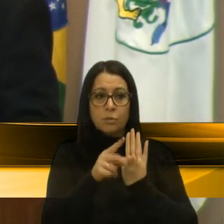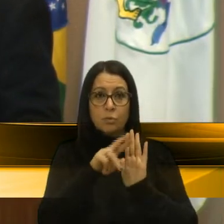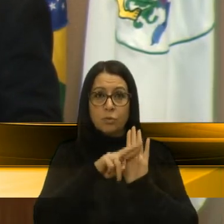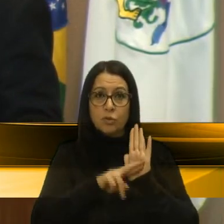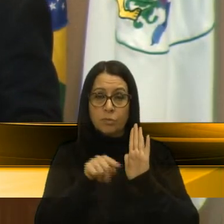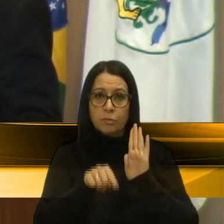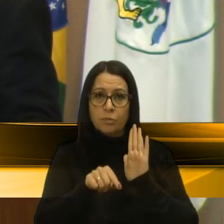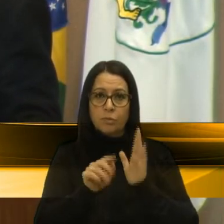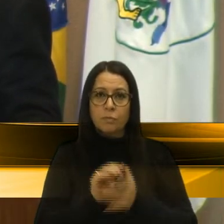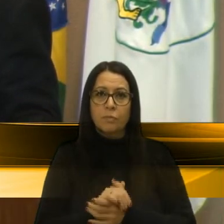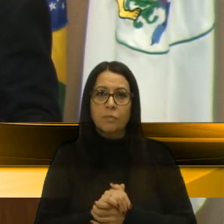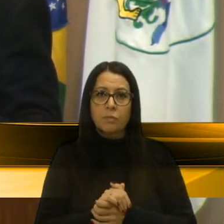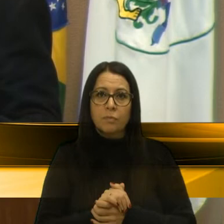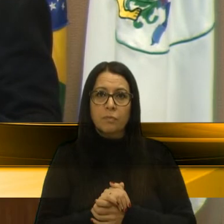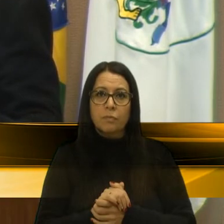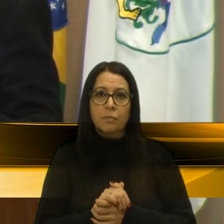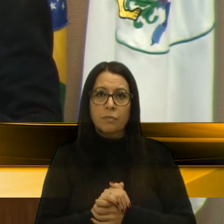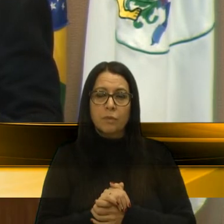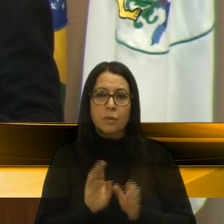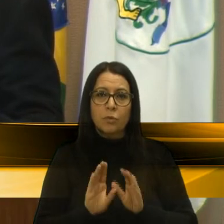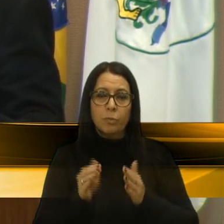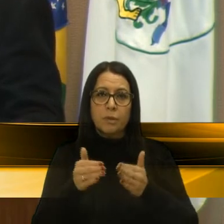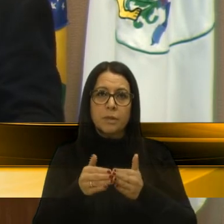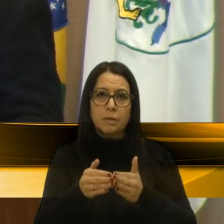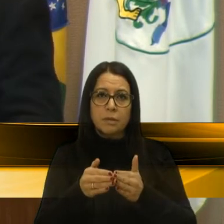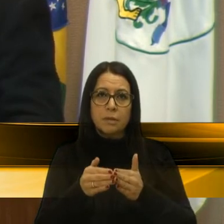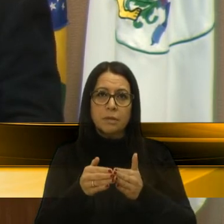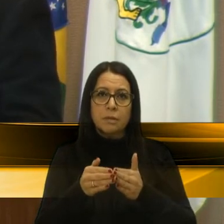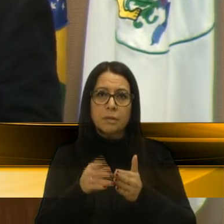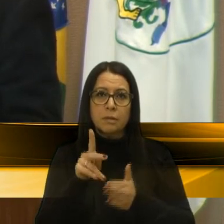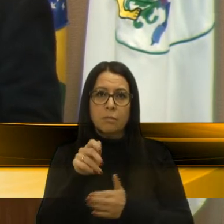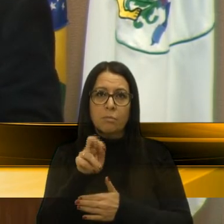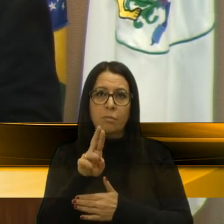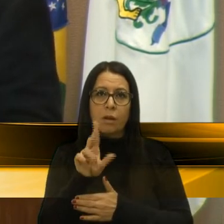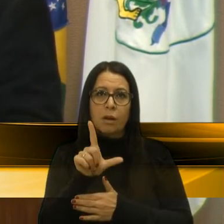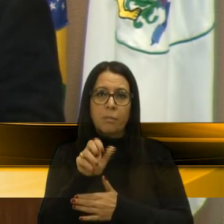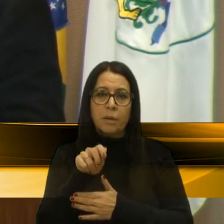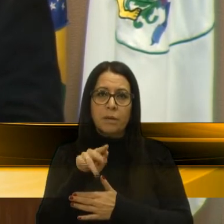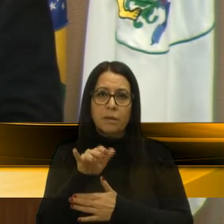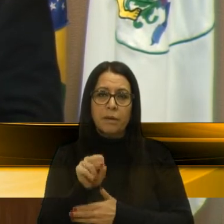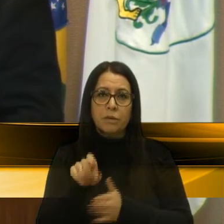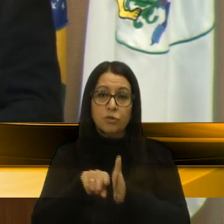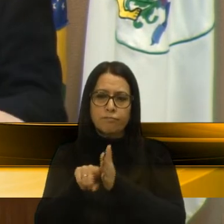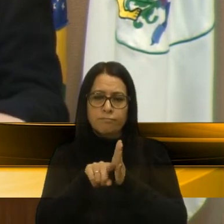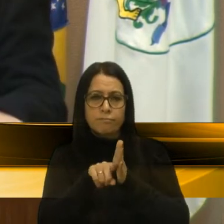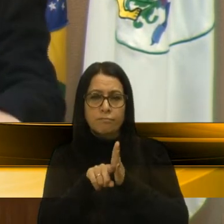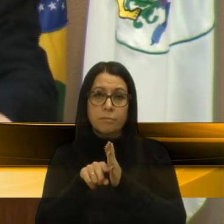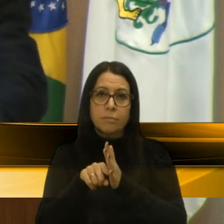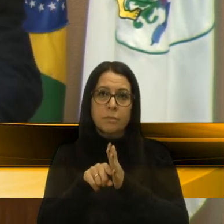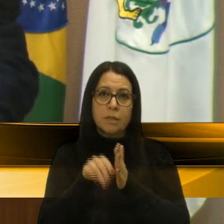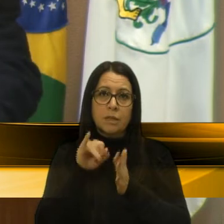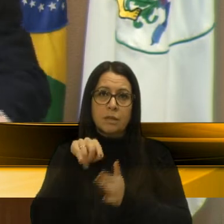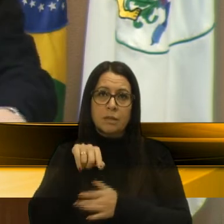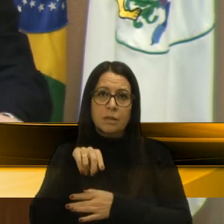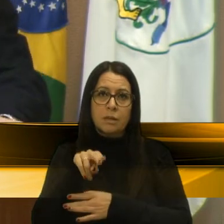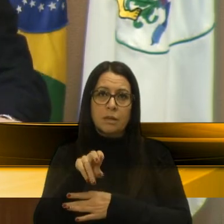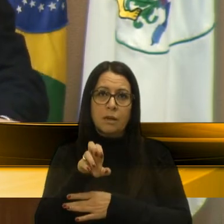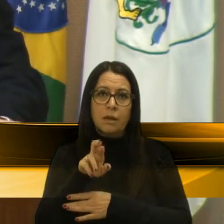o técnico e o líder oficial do governo, para que a gente possa visitar a UPA Central. Hoje é 6